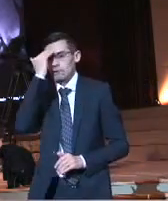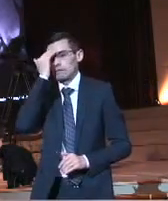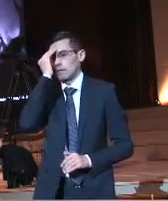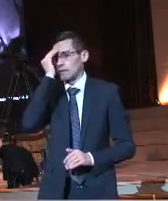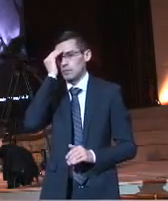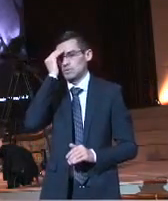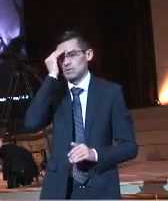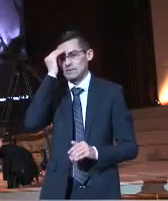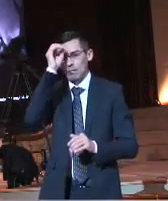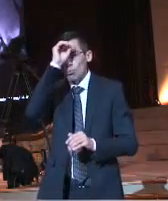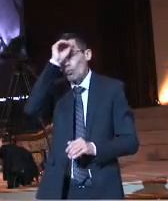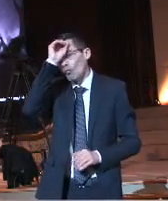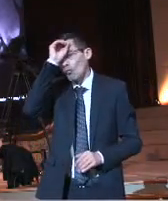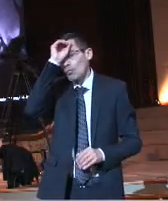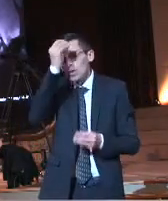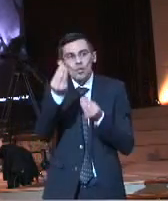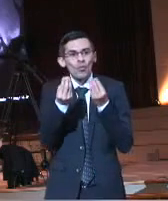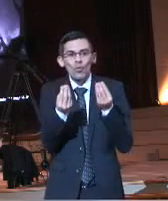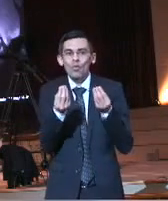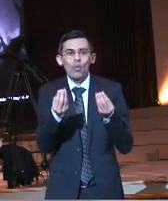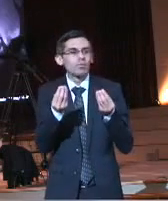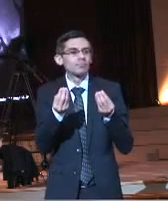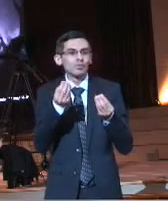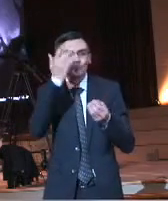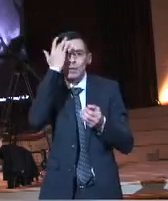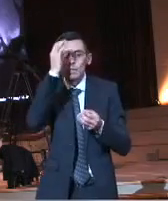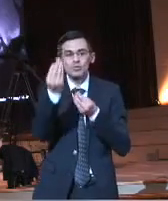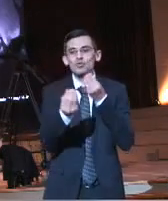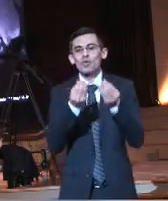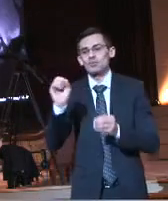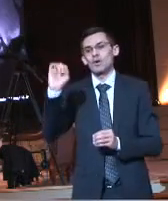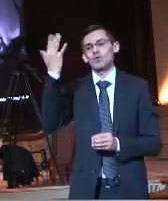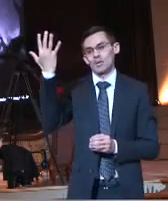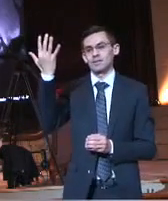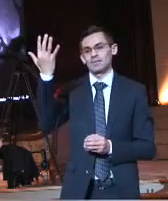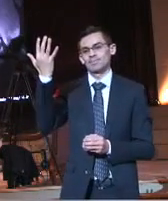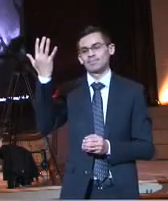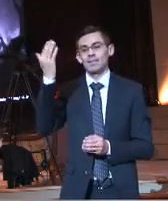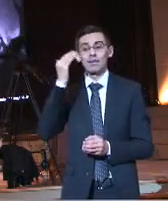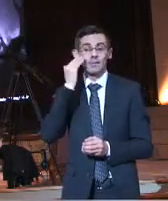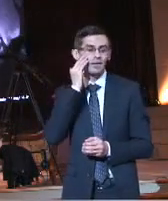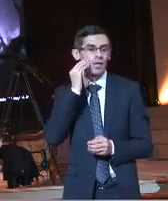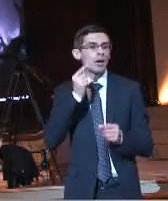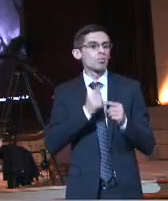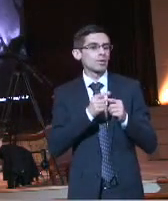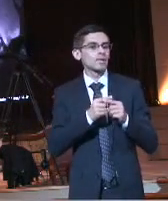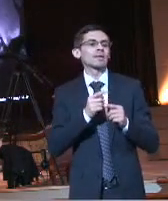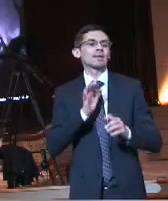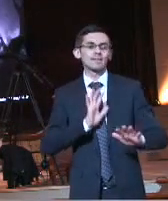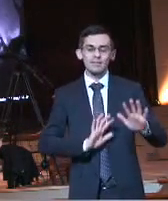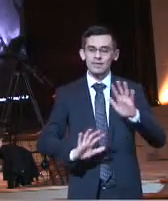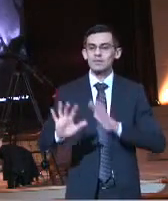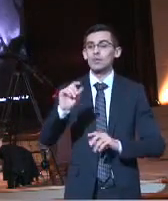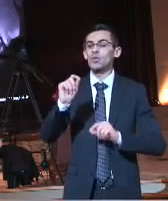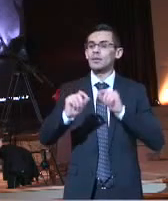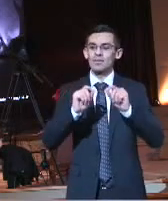de compreendê-las num plano meramente humano, porque elas fazem parte de